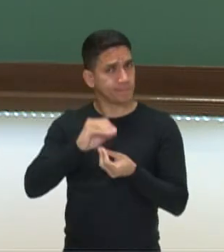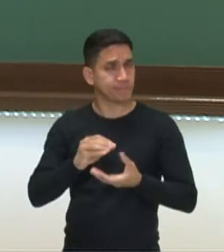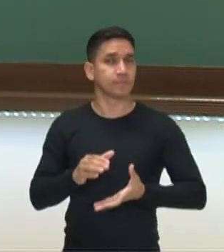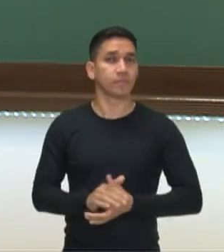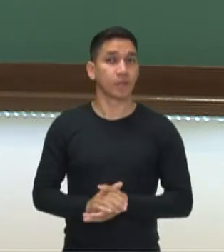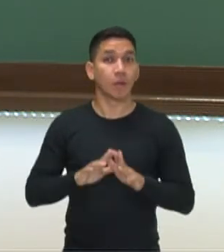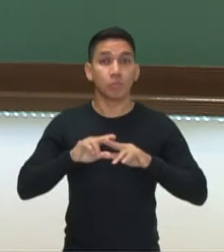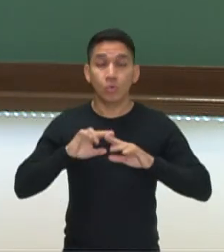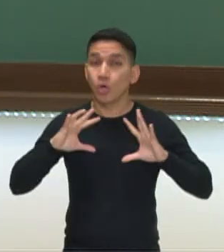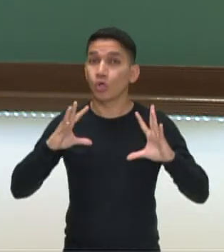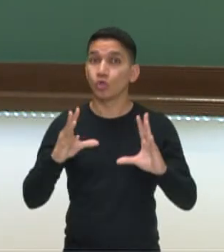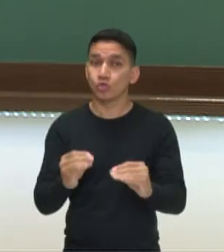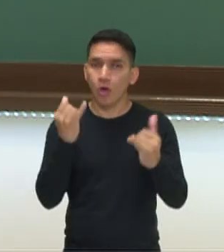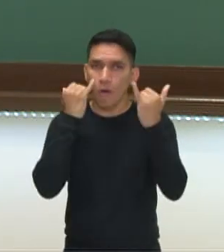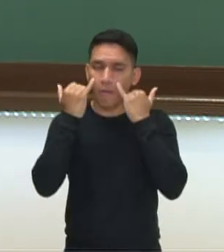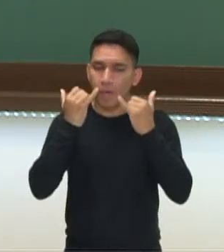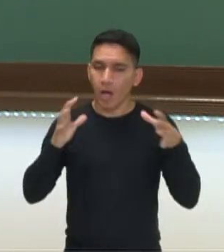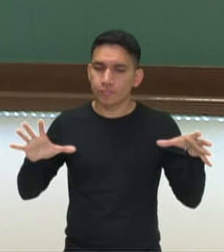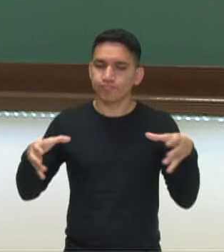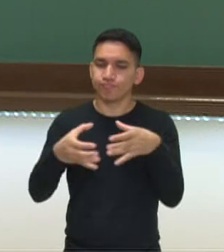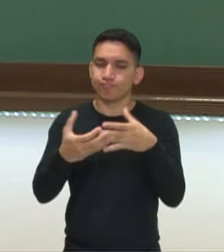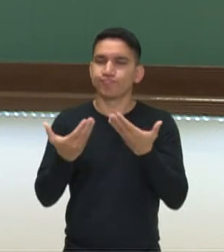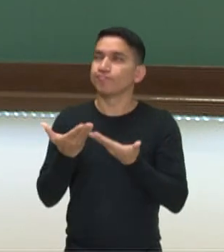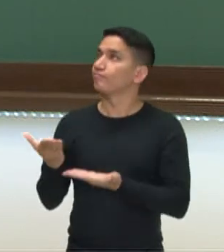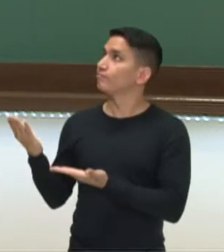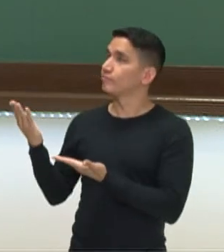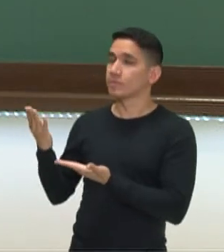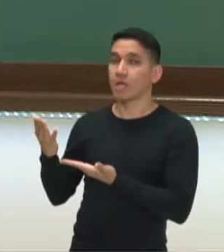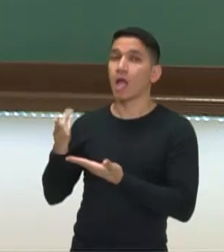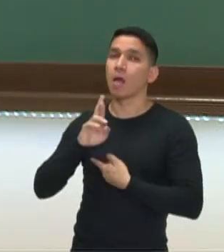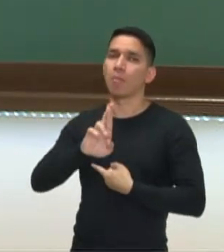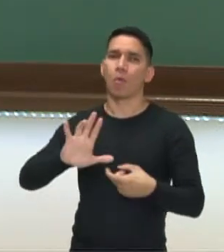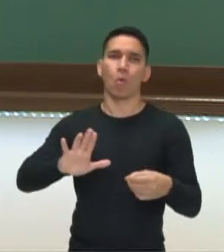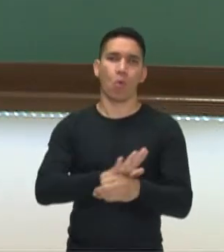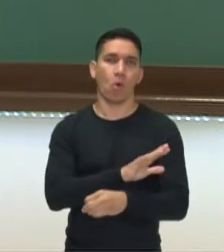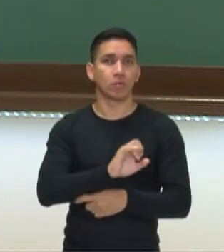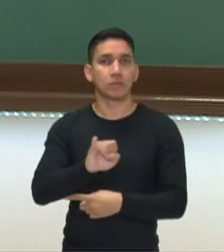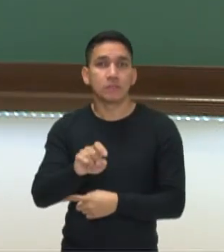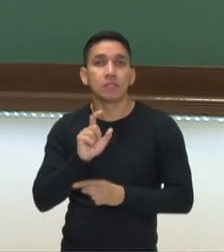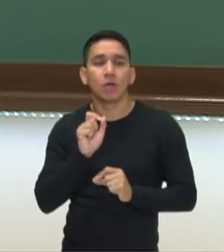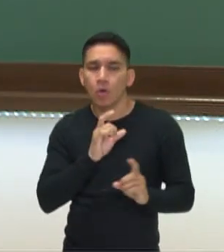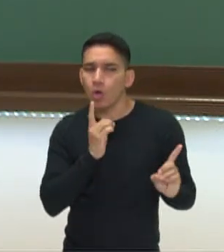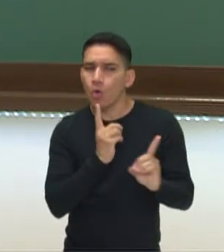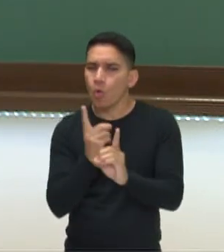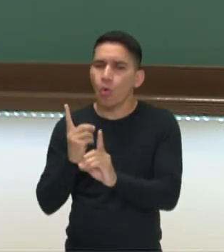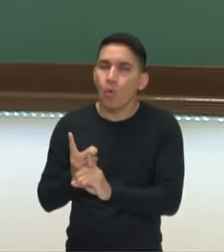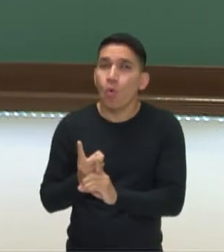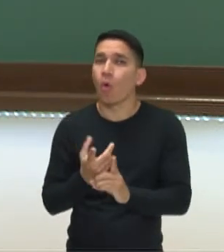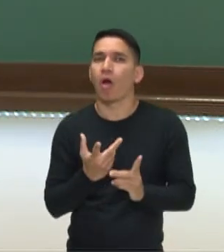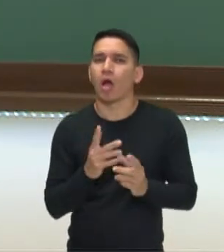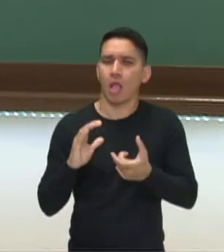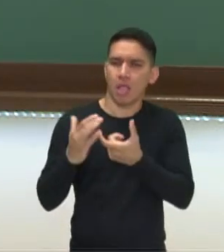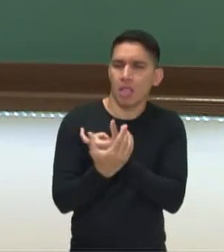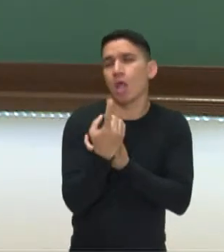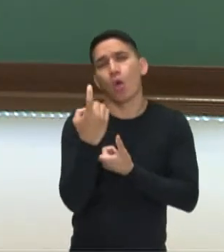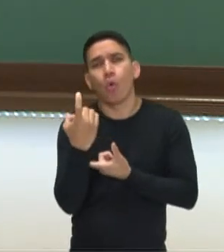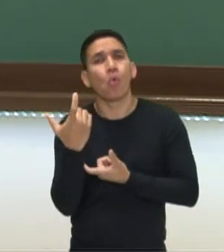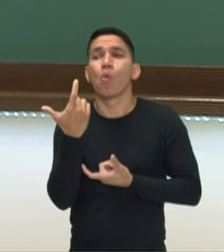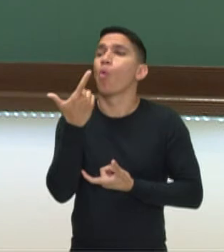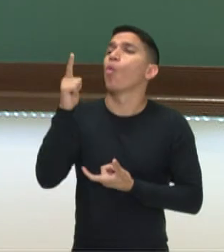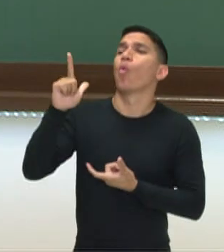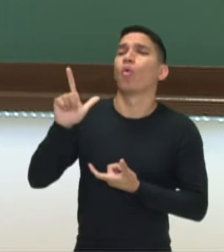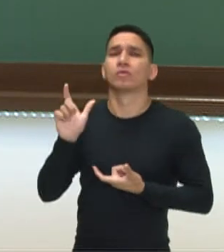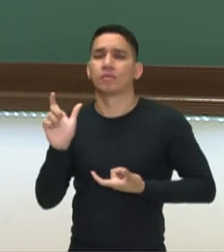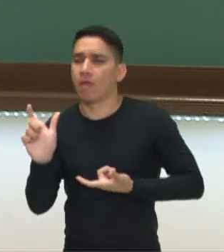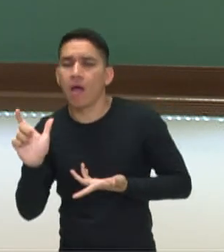elas reunidas aqui dão uma resposta mais completa. Mas caso vocês tenham encontrado um termo apenas, um outro termo,